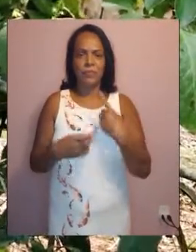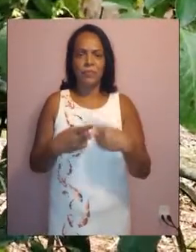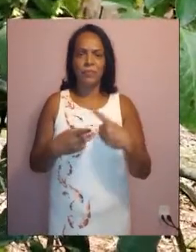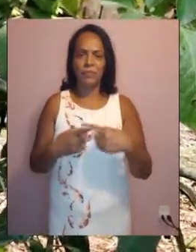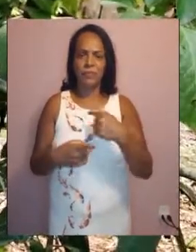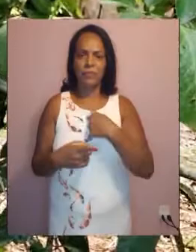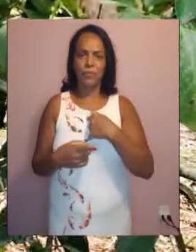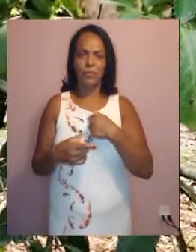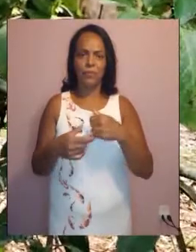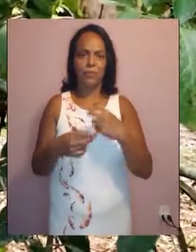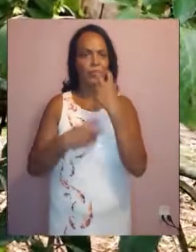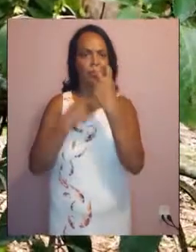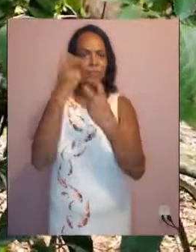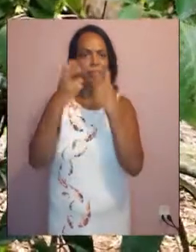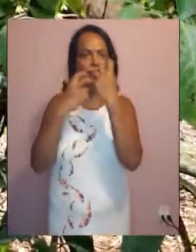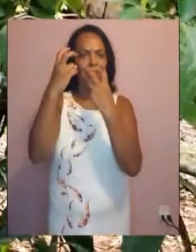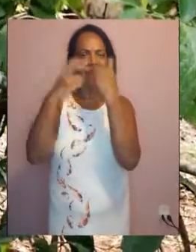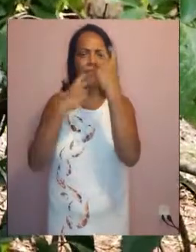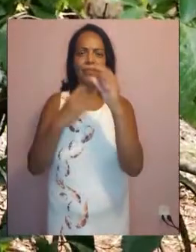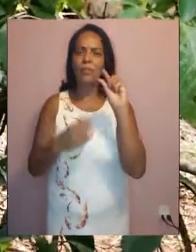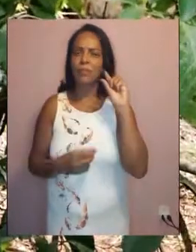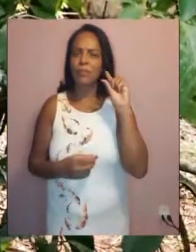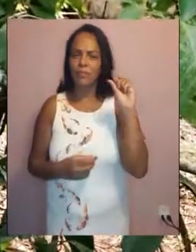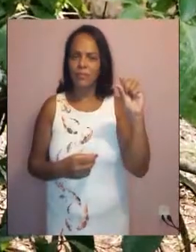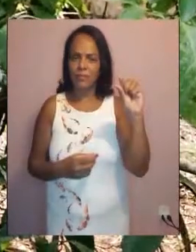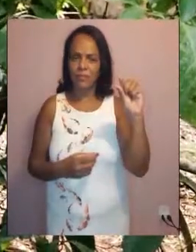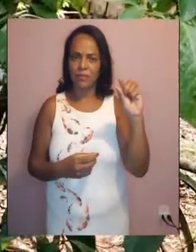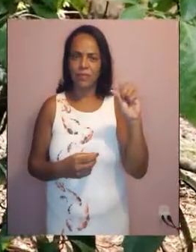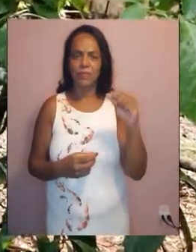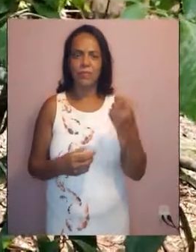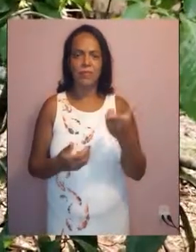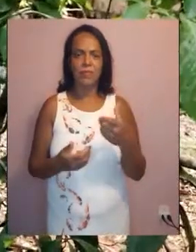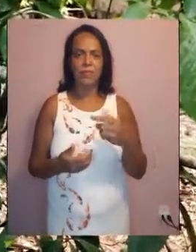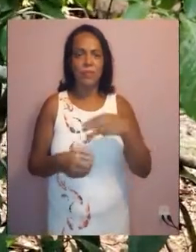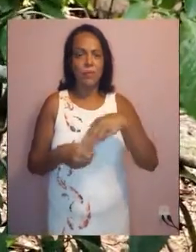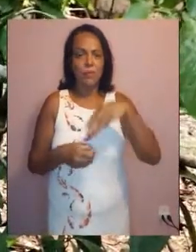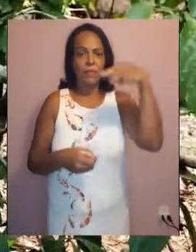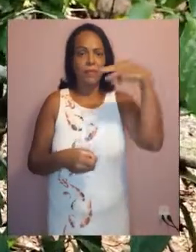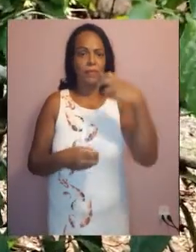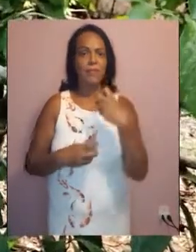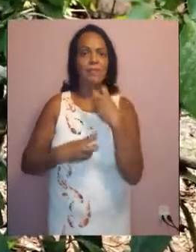baixo. Aí gritou mais alto e